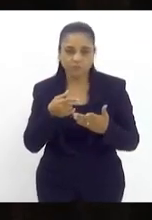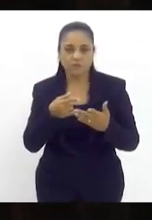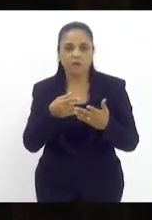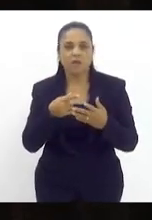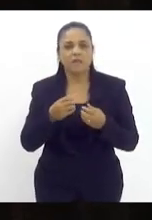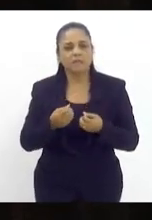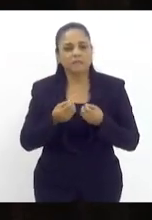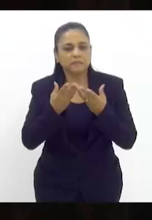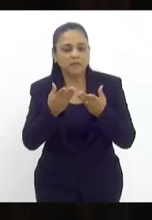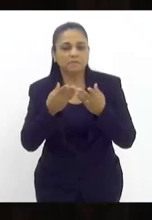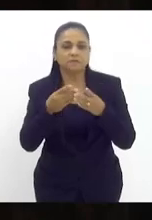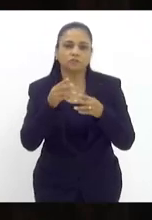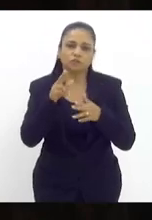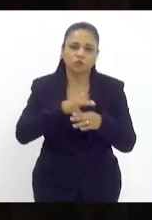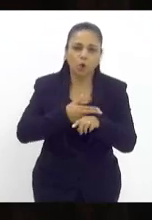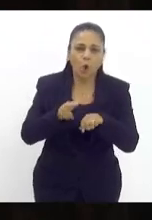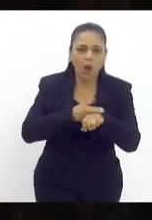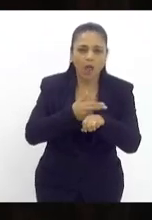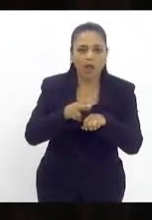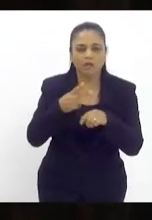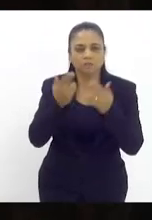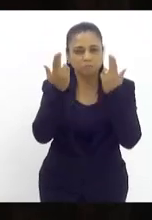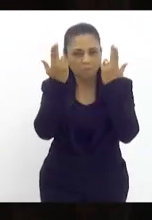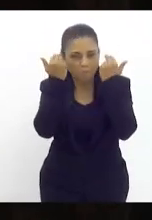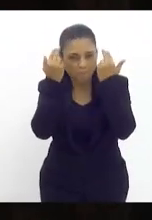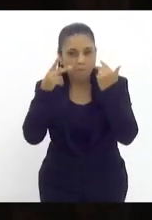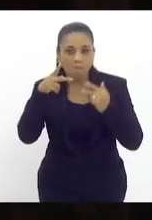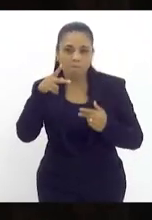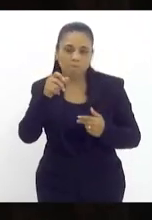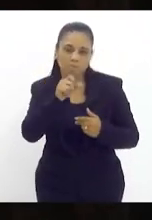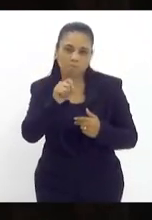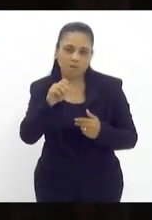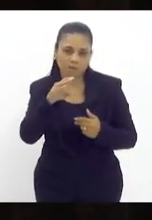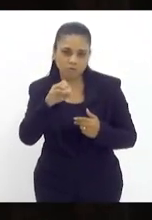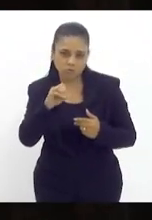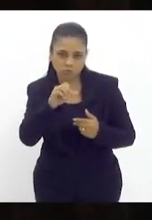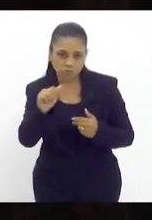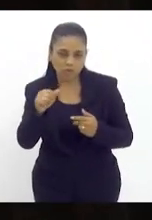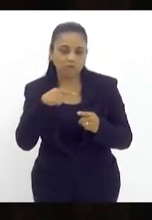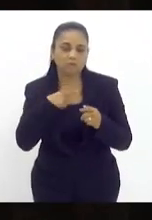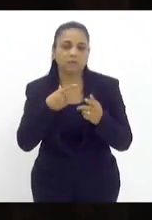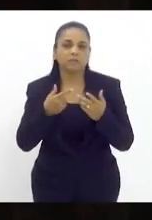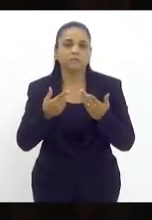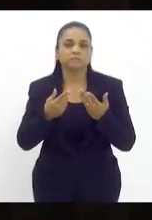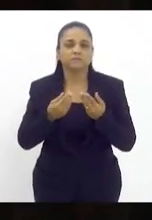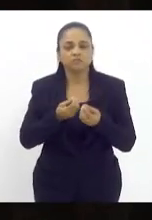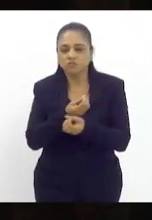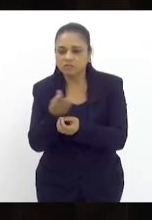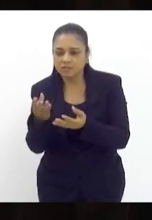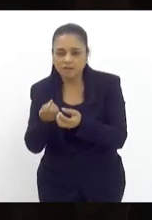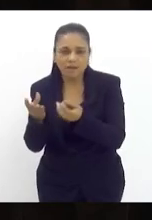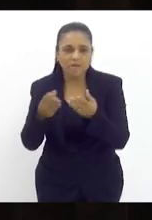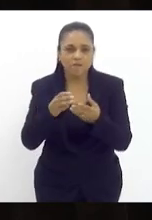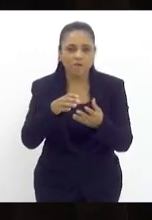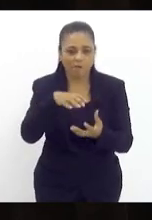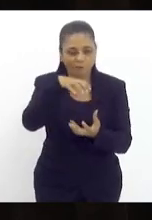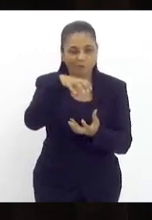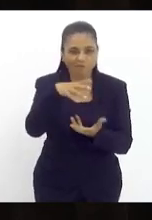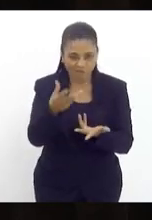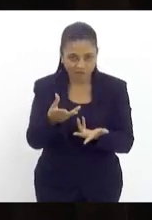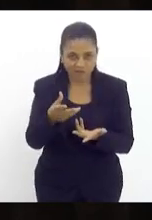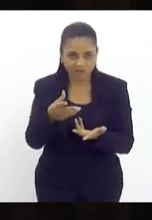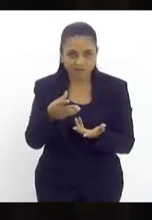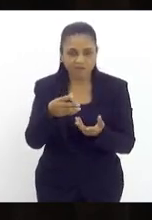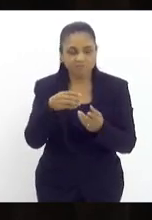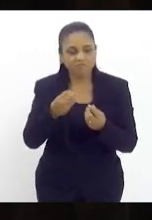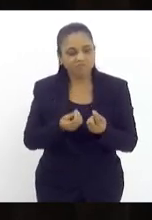dava chocolate, assim, depois levava na favela. Daí a gente ia na favela, né, daí a gente via as pessoas vulneráveis, dava